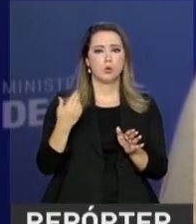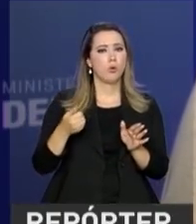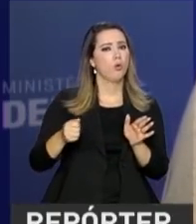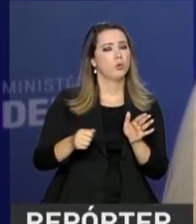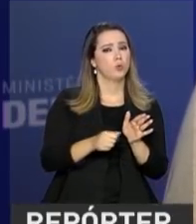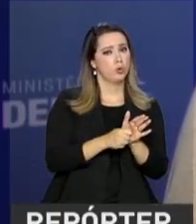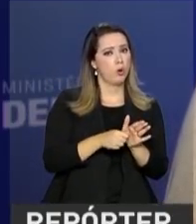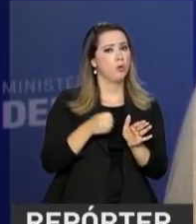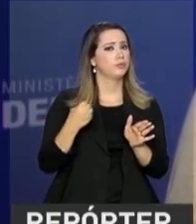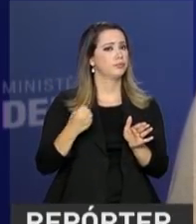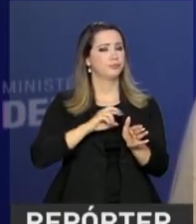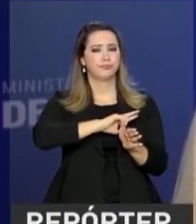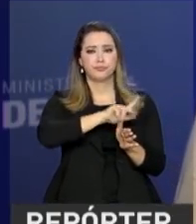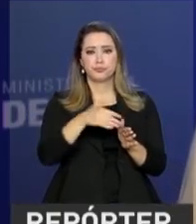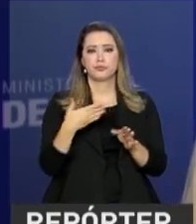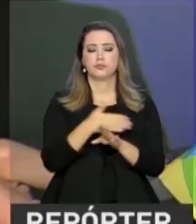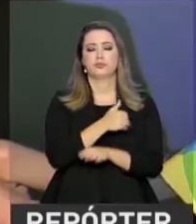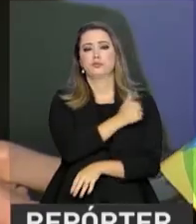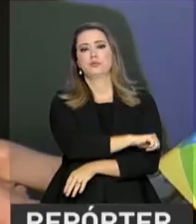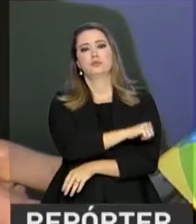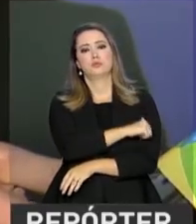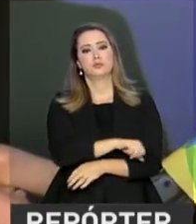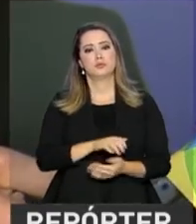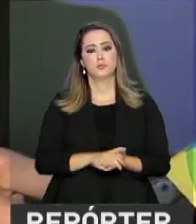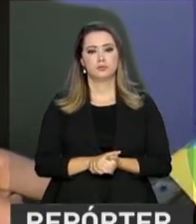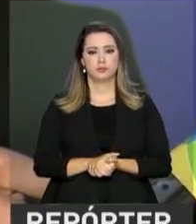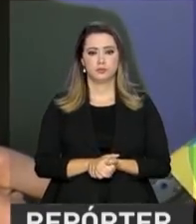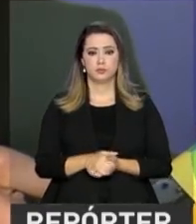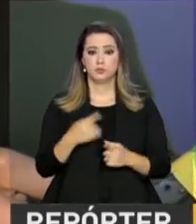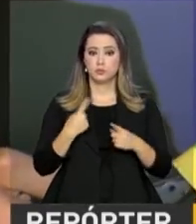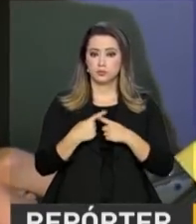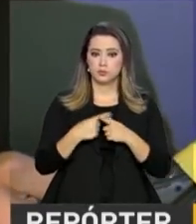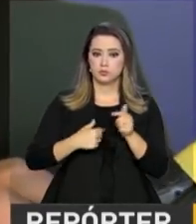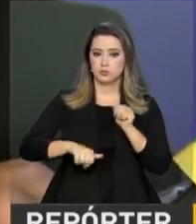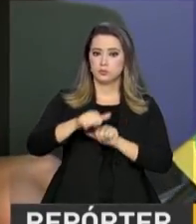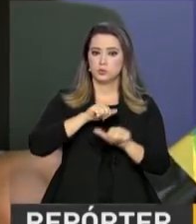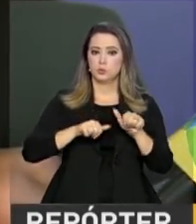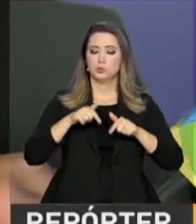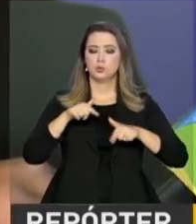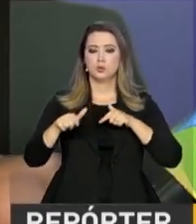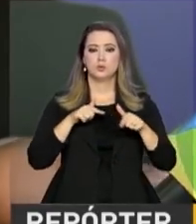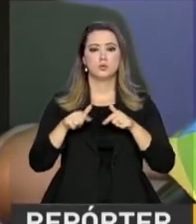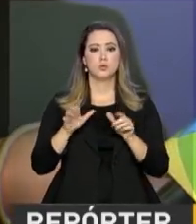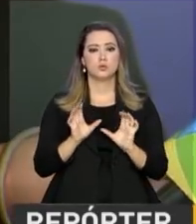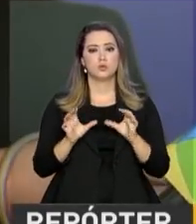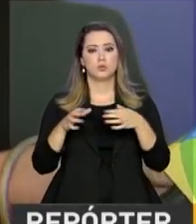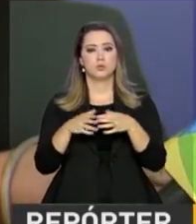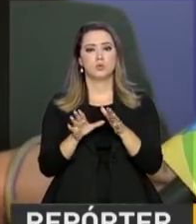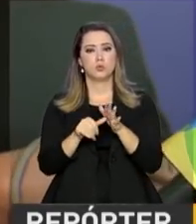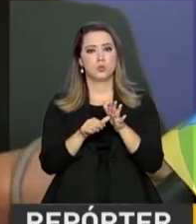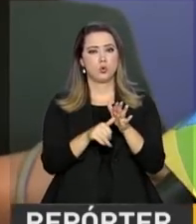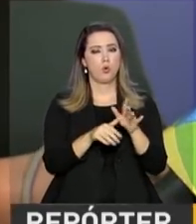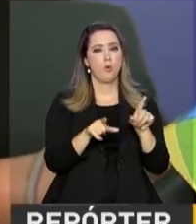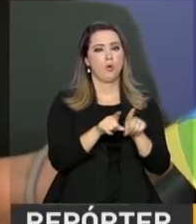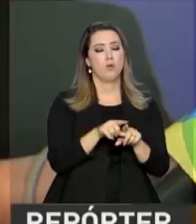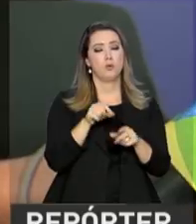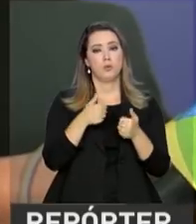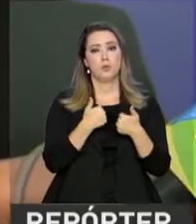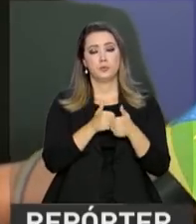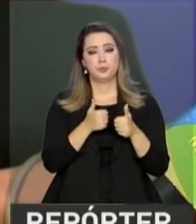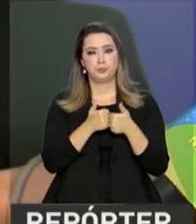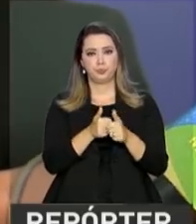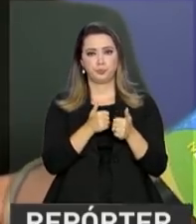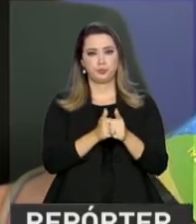principais vias que dão acesso ao rio de janeiro em decorrência da mudança do modus operanti novas quadrilhas de roubos de cargas no rio de